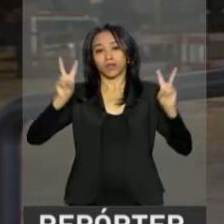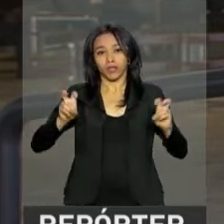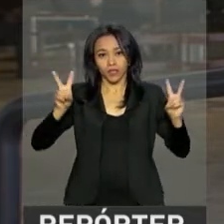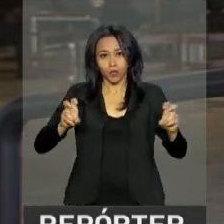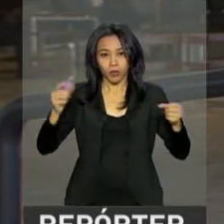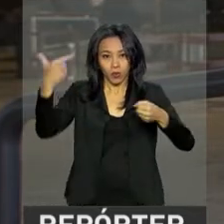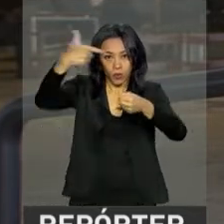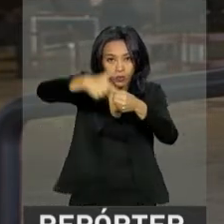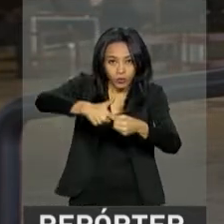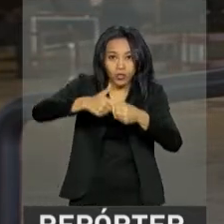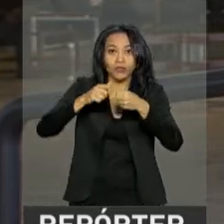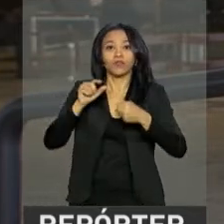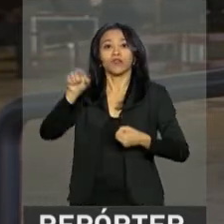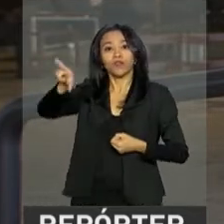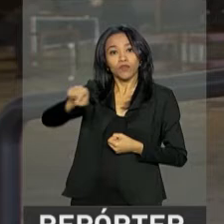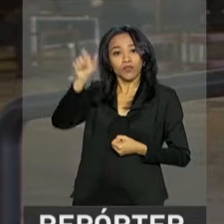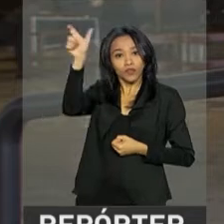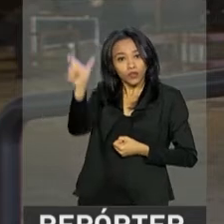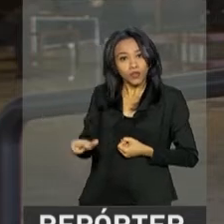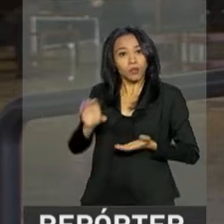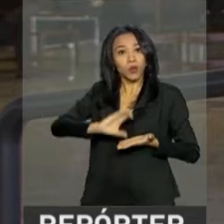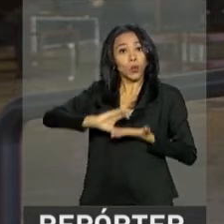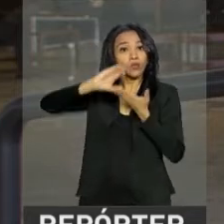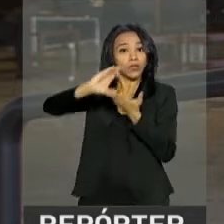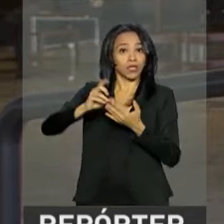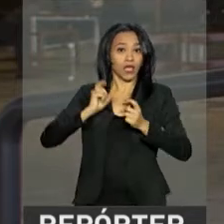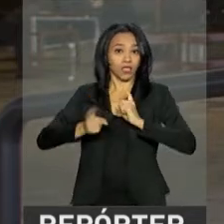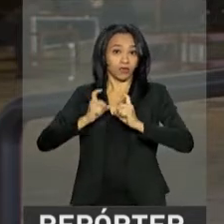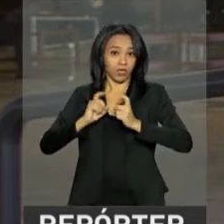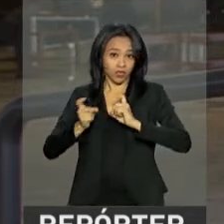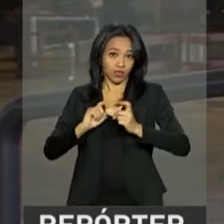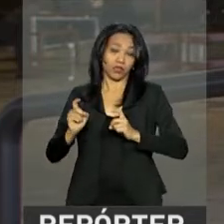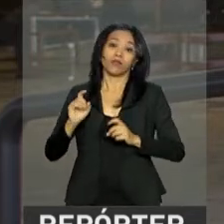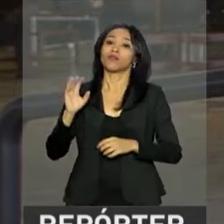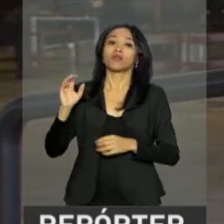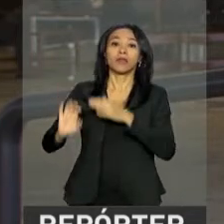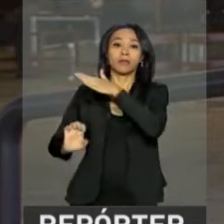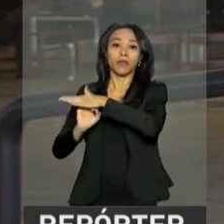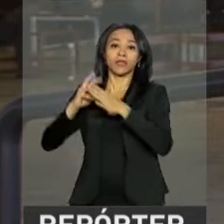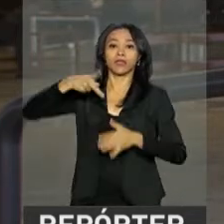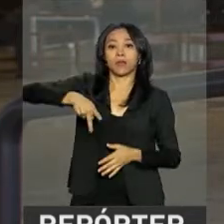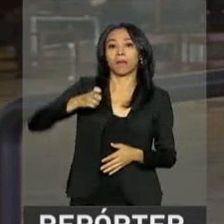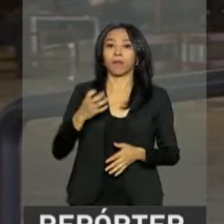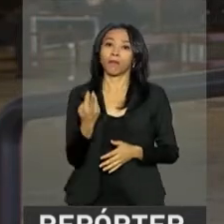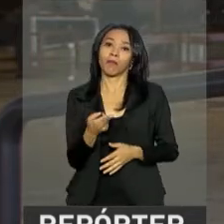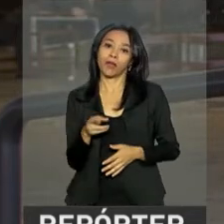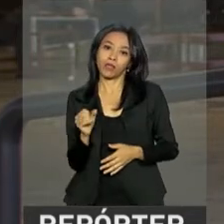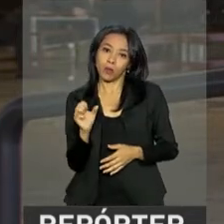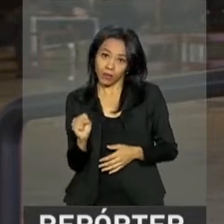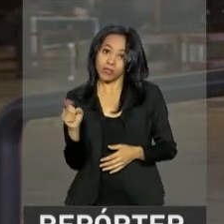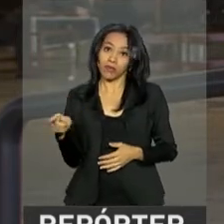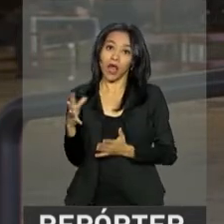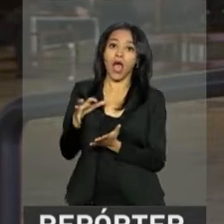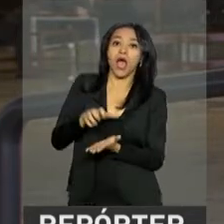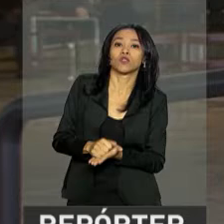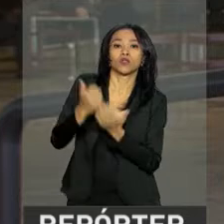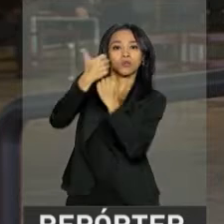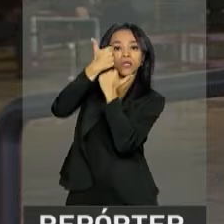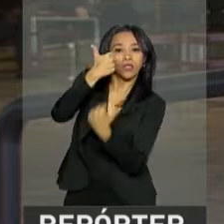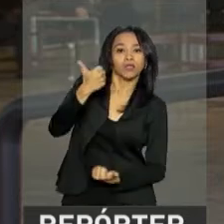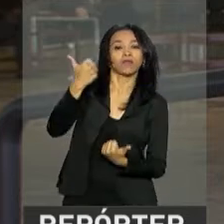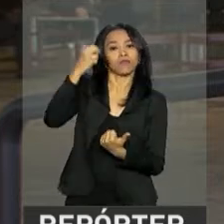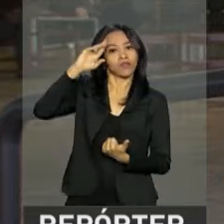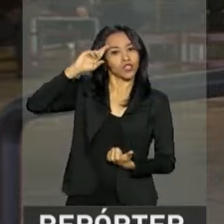inter foi nomeado pelo conselho de administração da petrobras para assumir o comando interino da empresa o anúncio